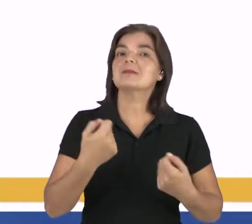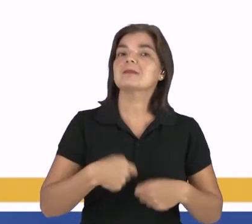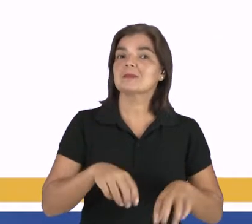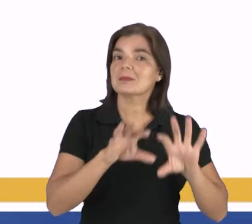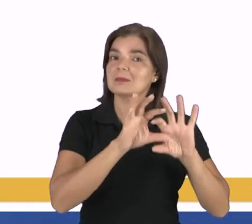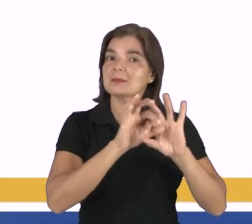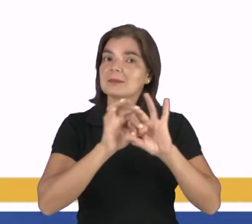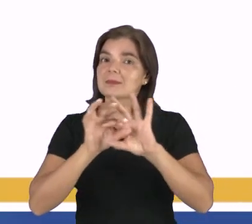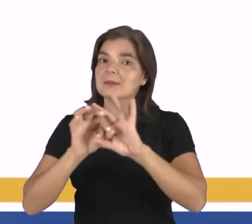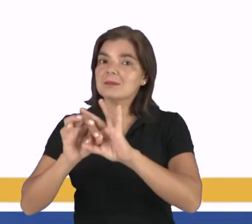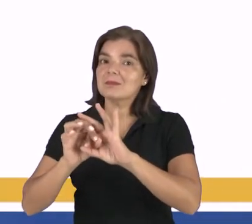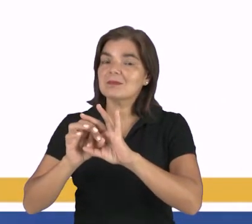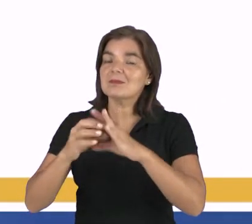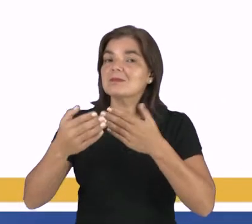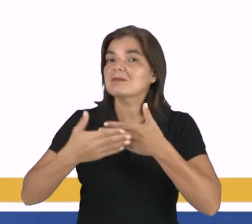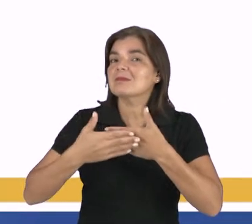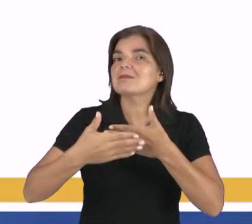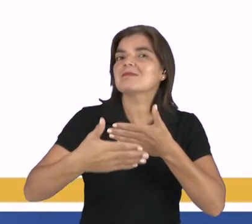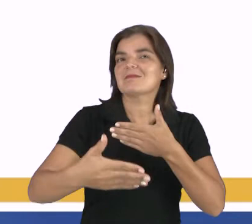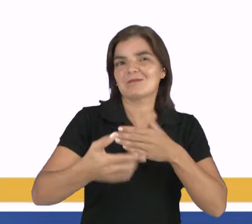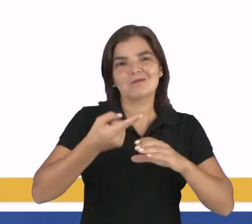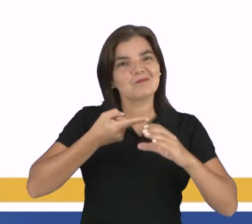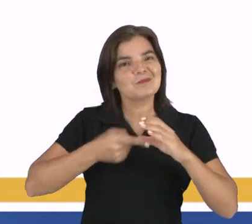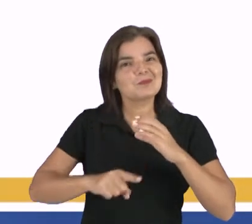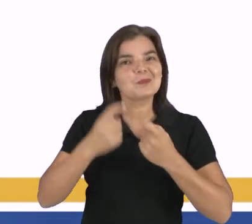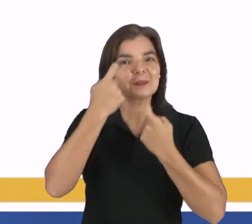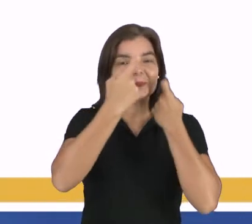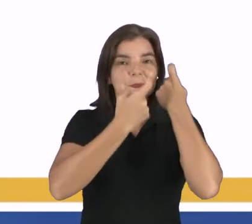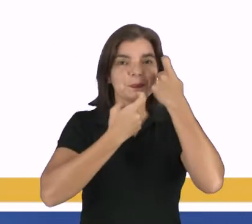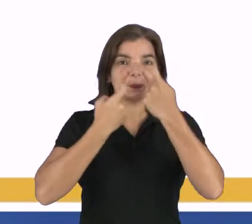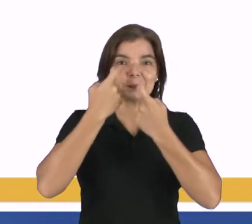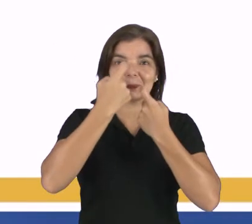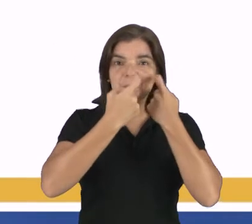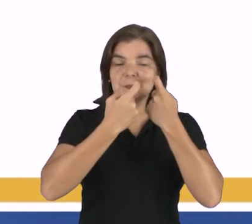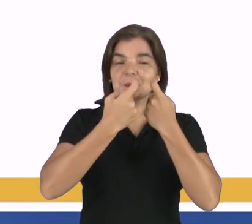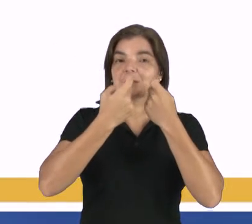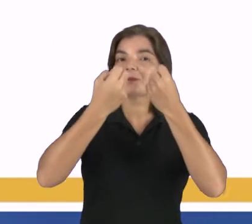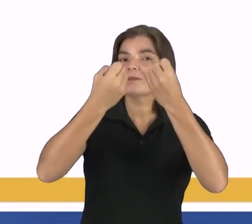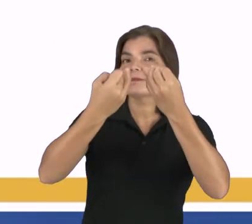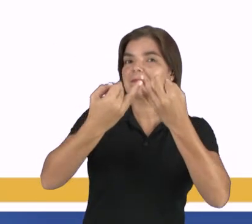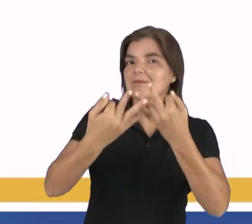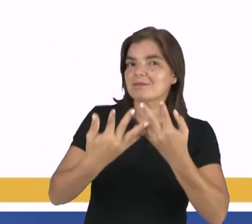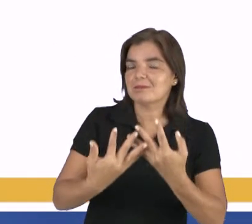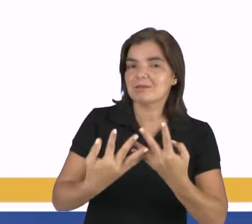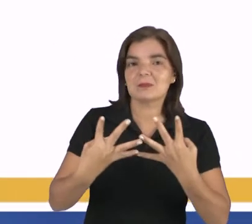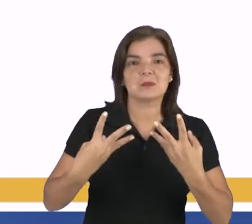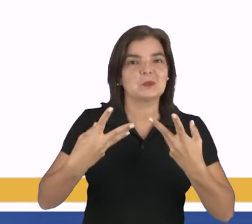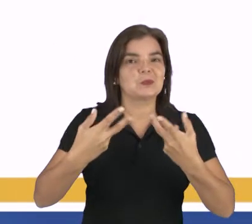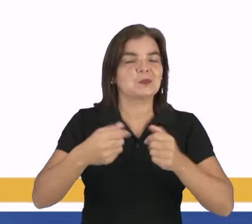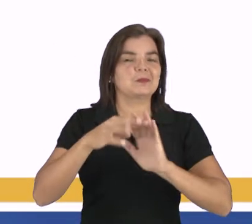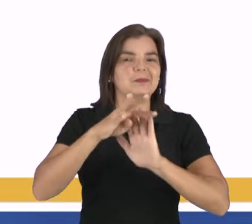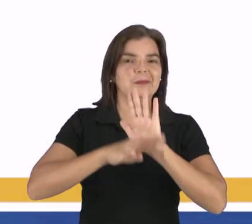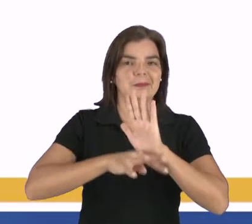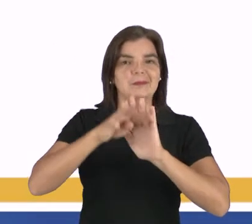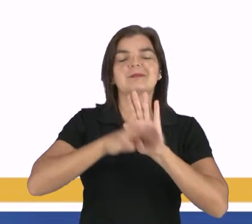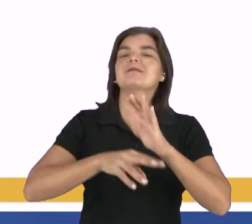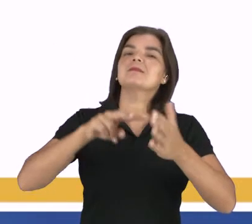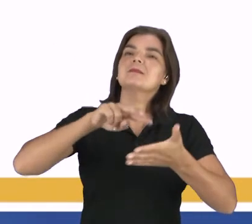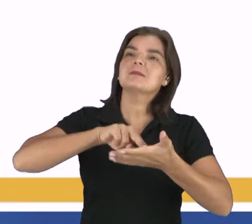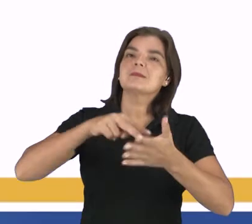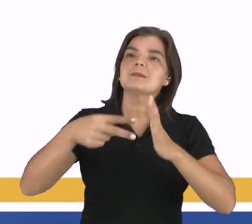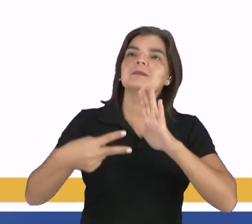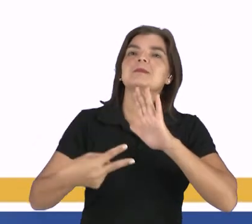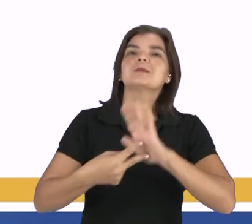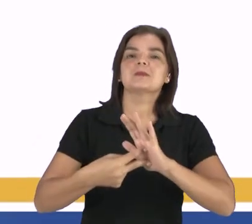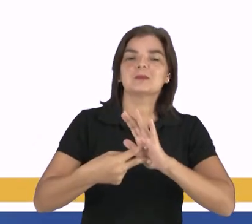a coerência vai mais longe. Ela se preocupa com o que se diz do todo, ou seja, o